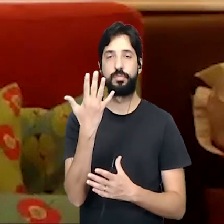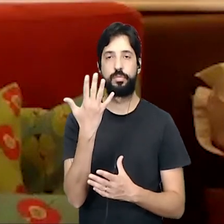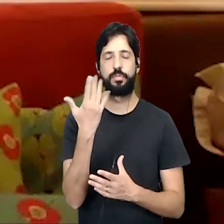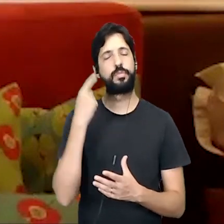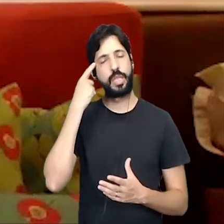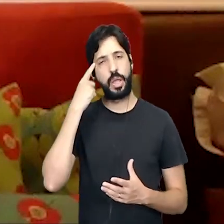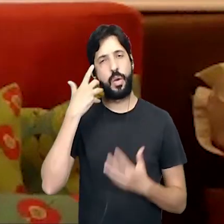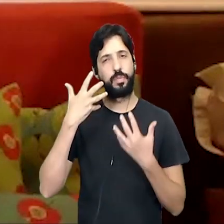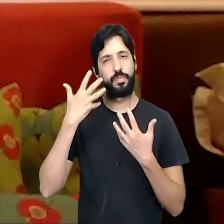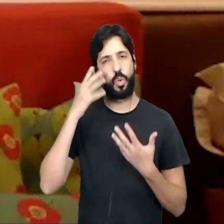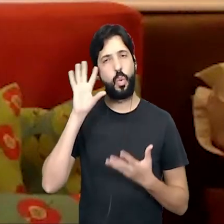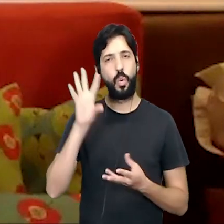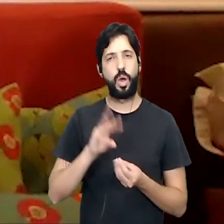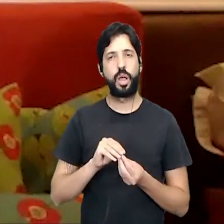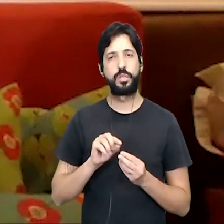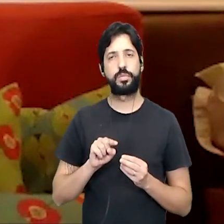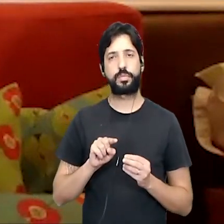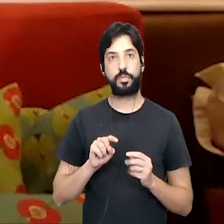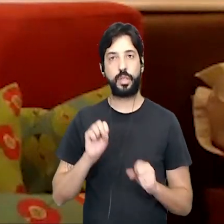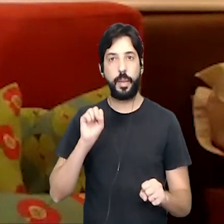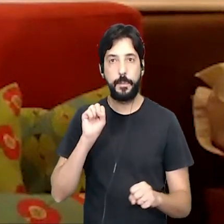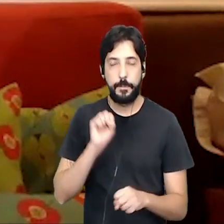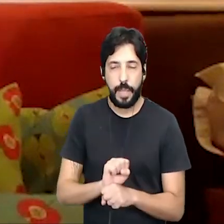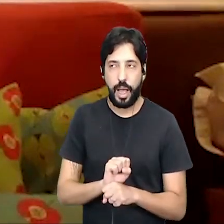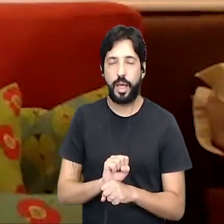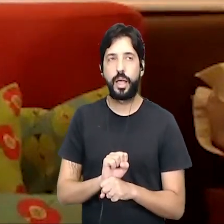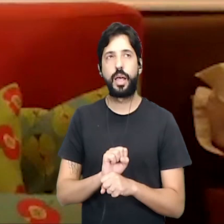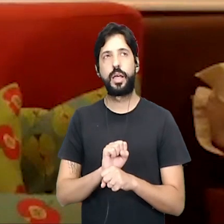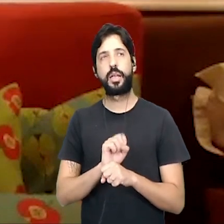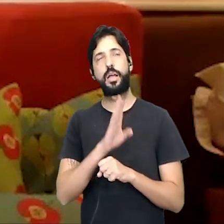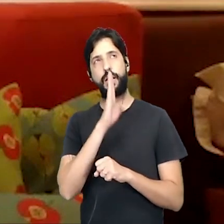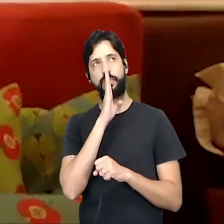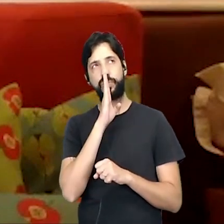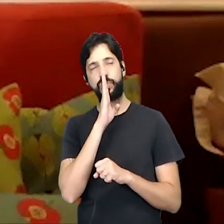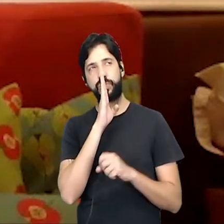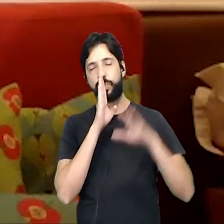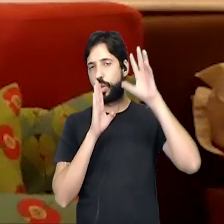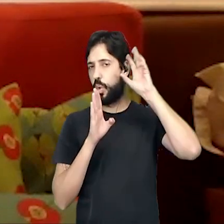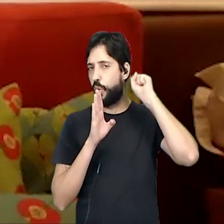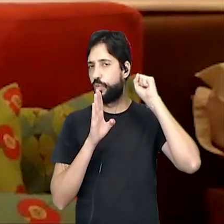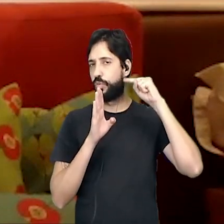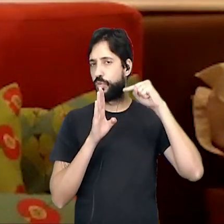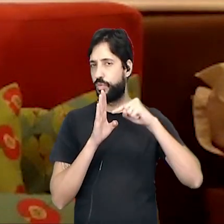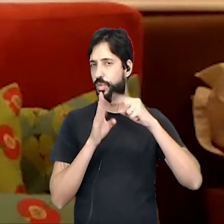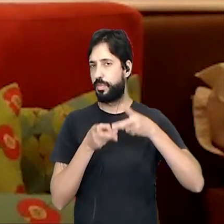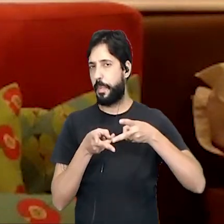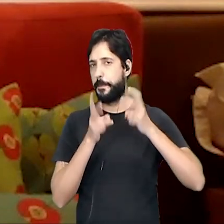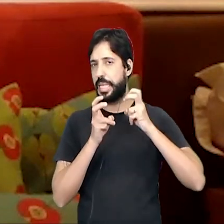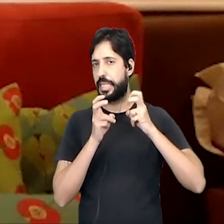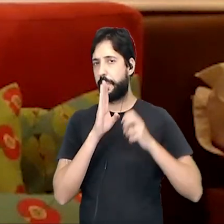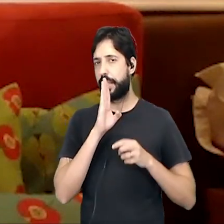né? E eu acho que esse parar e escutar o silêncio, ao